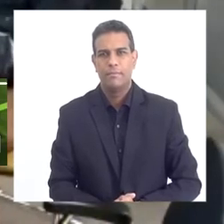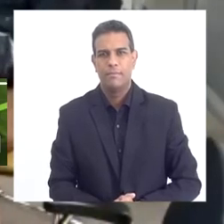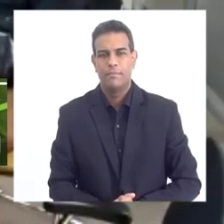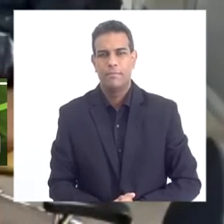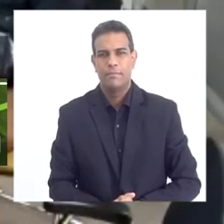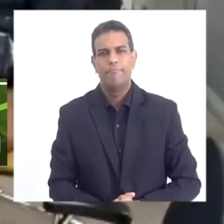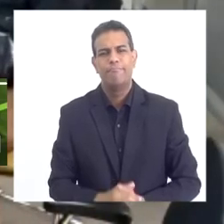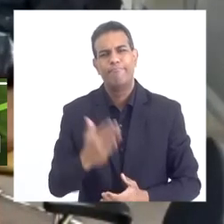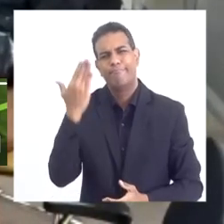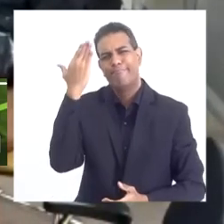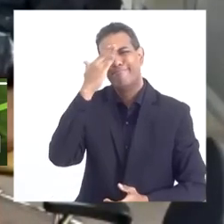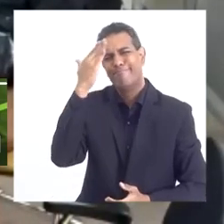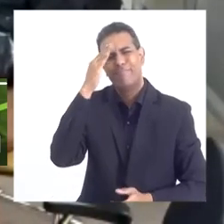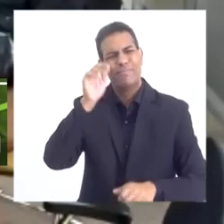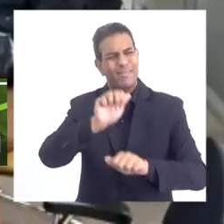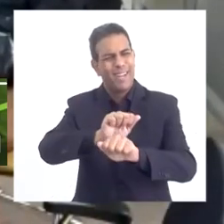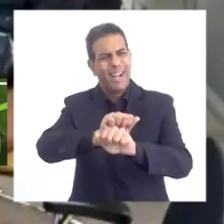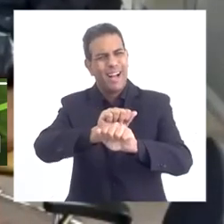Eu entendi.